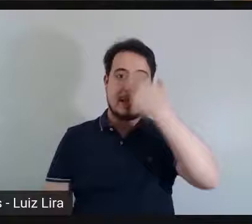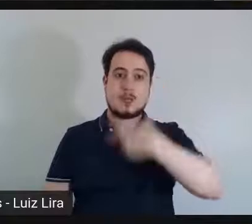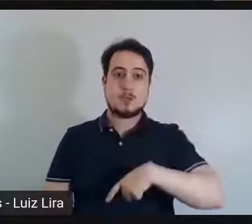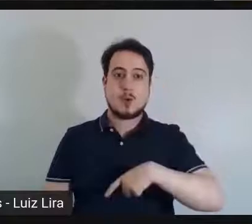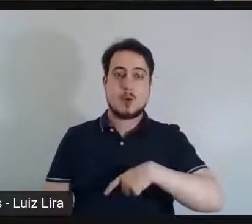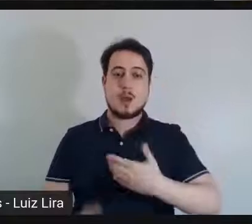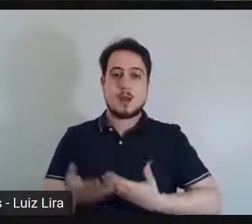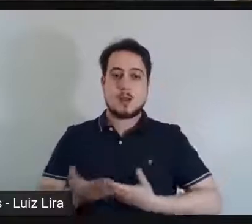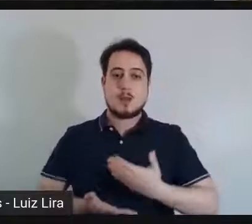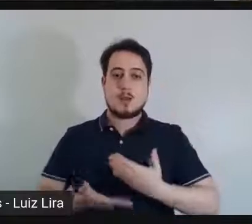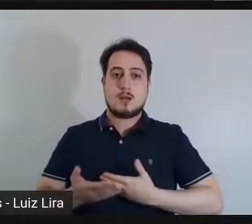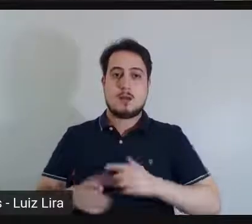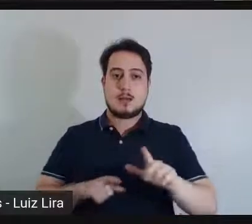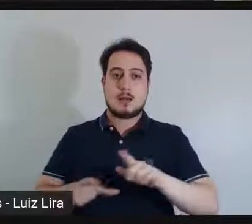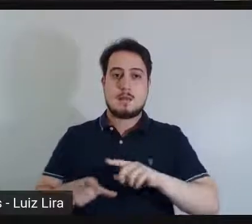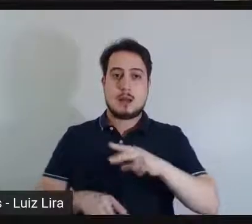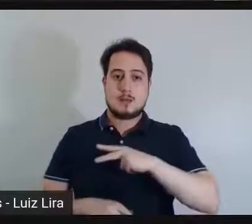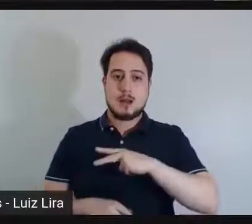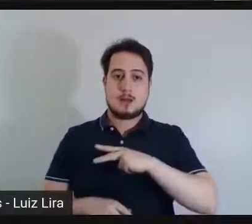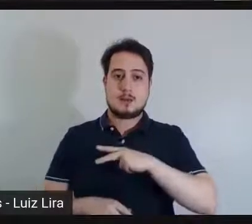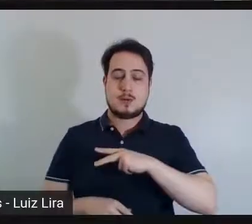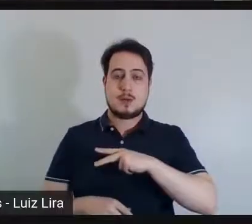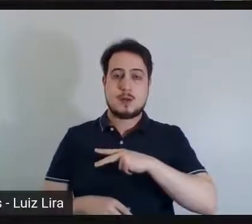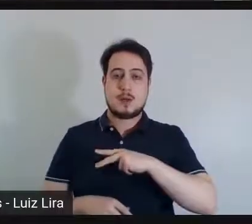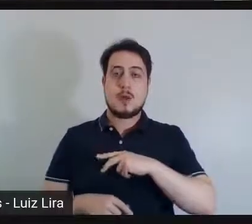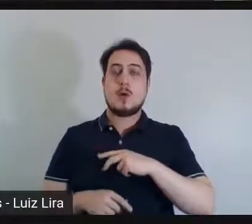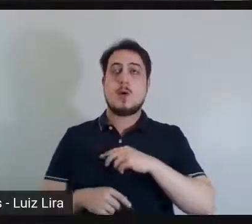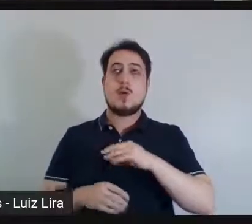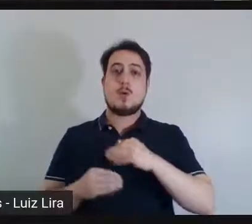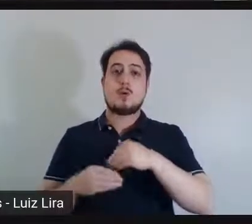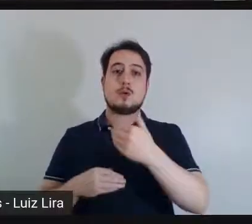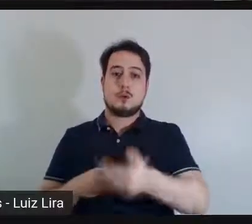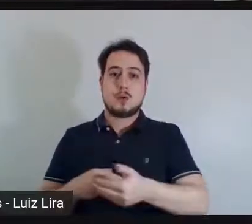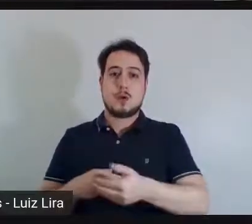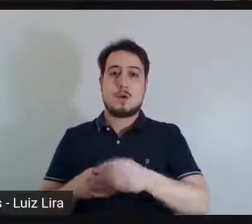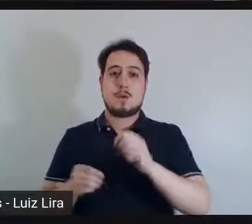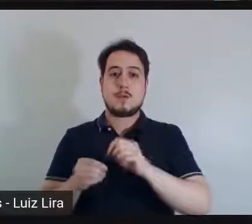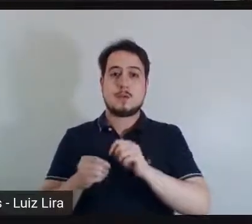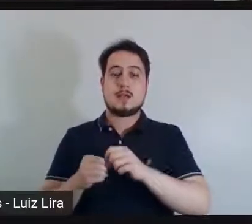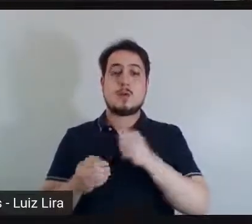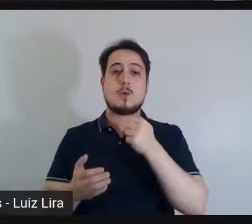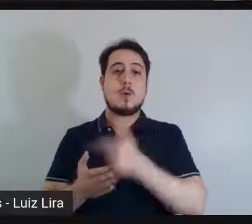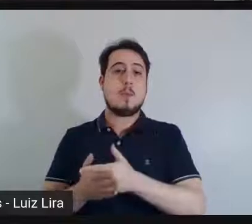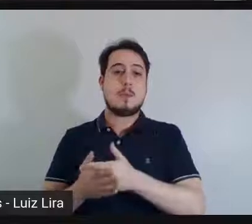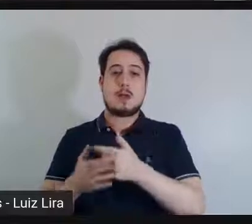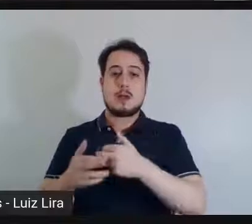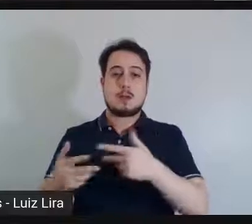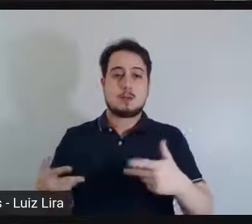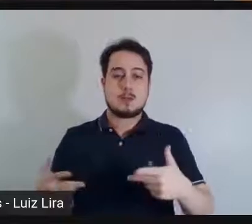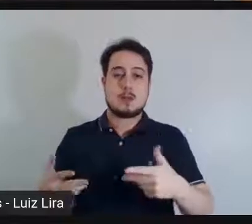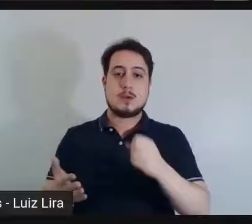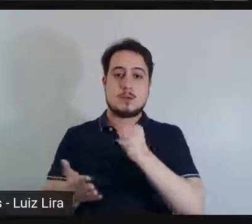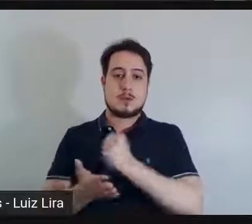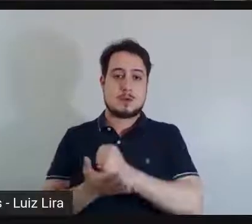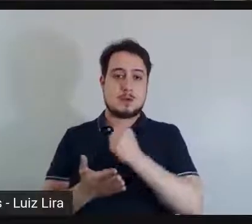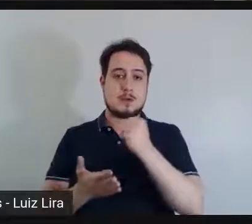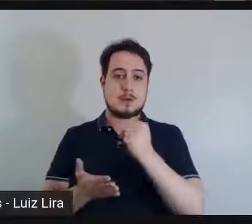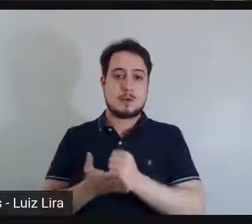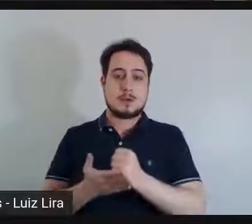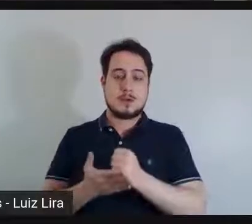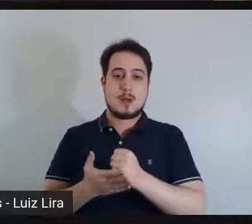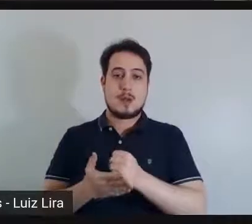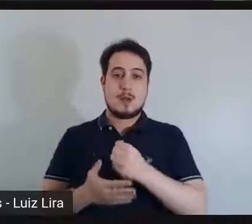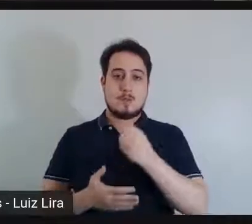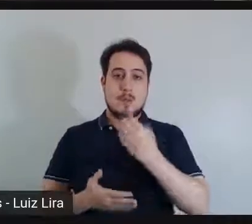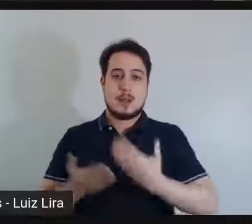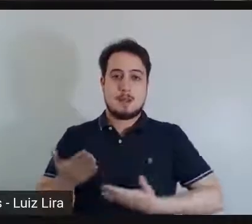que sobra é para você fazer as suas aquisições, aí são as contratações, bens e serviços, onde se